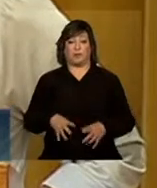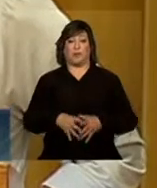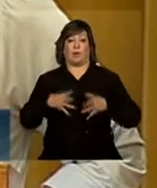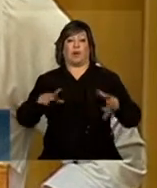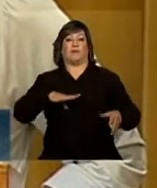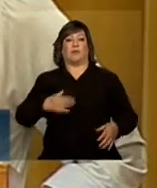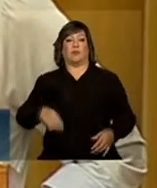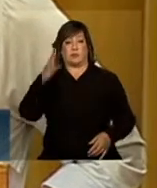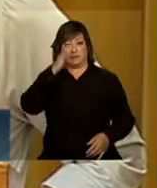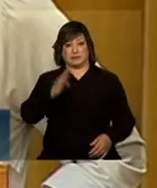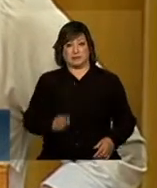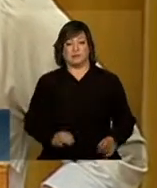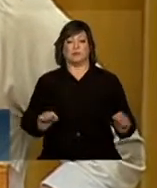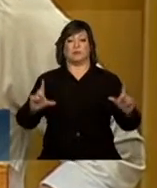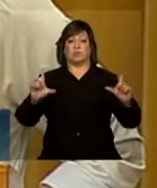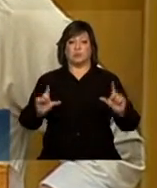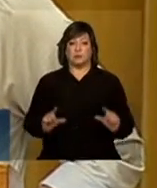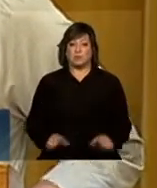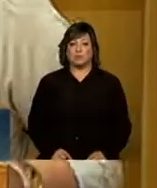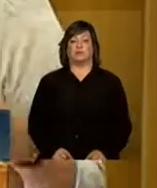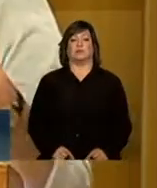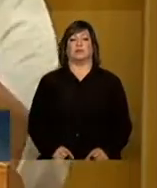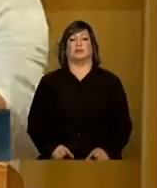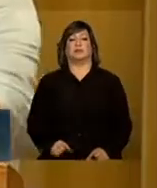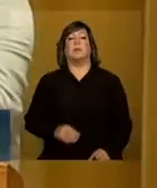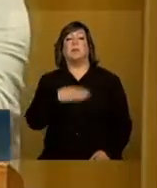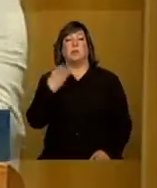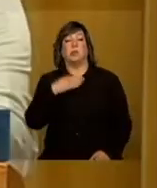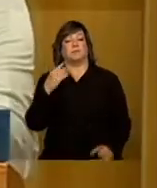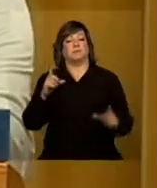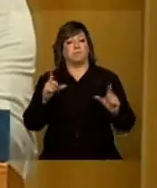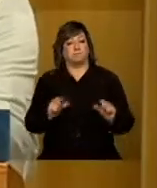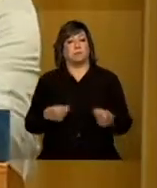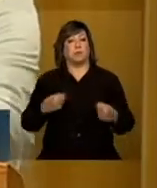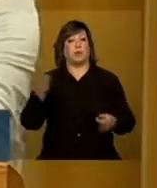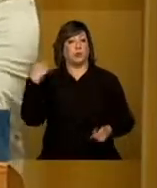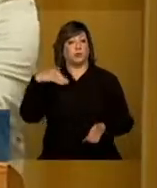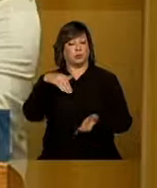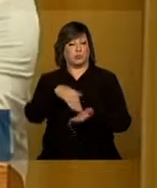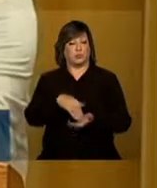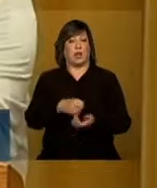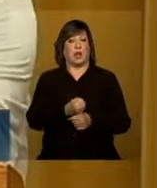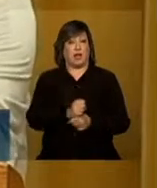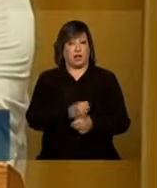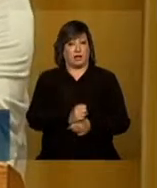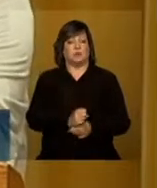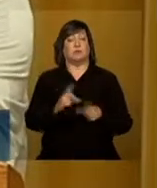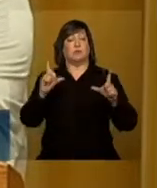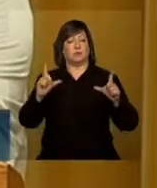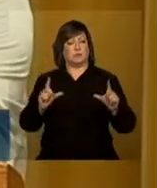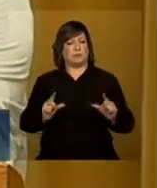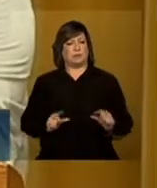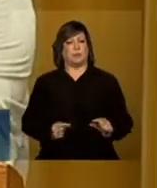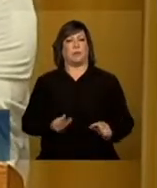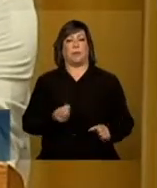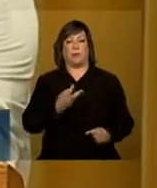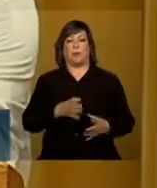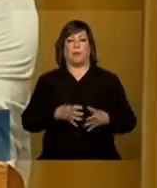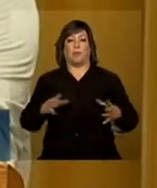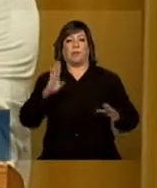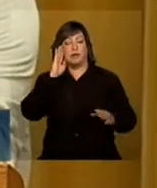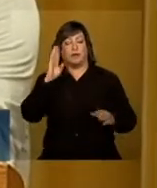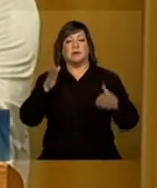para a redução realmente da mortalidade, que foi muito nos últimos anos, o que também é normal, centrado